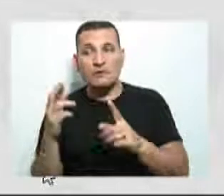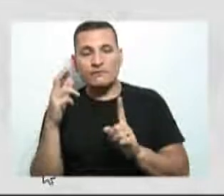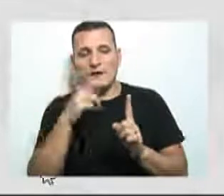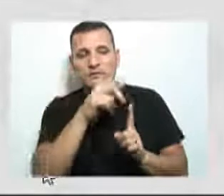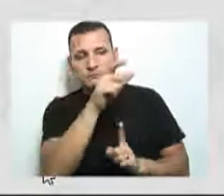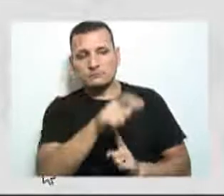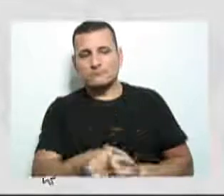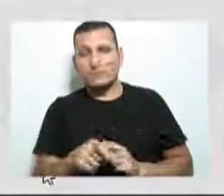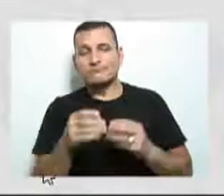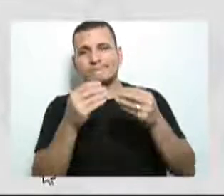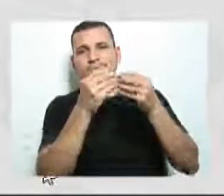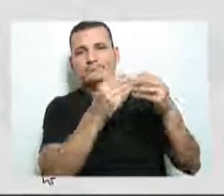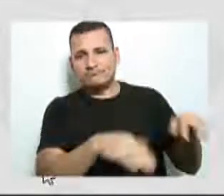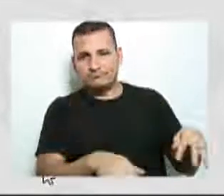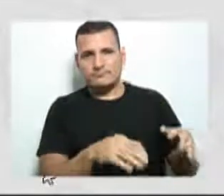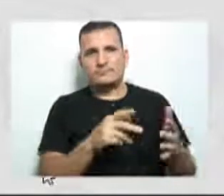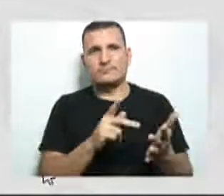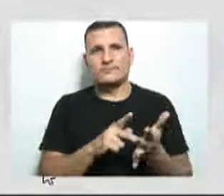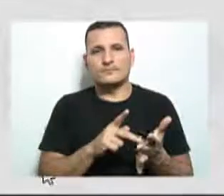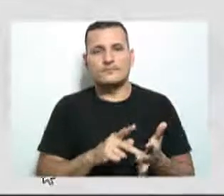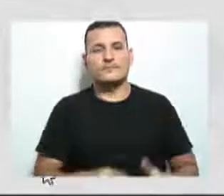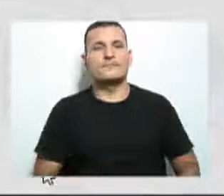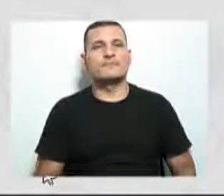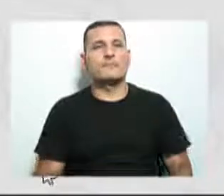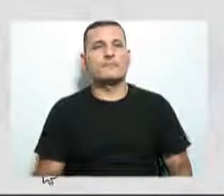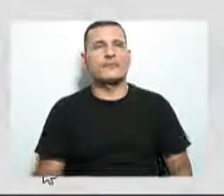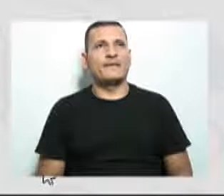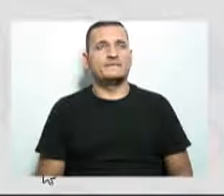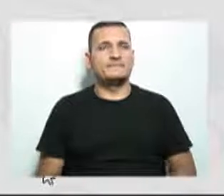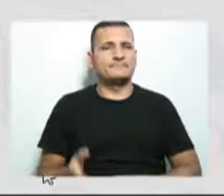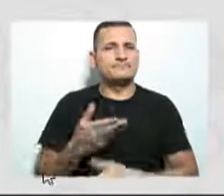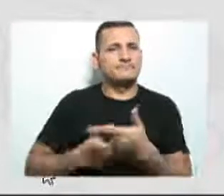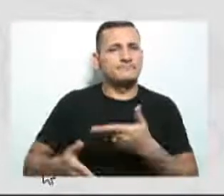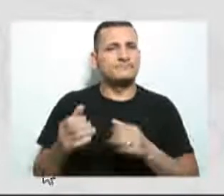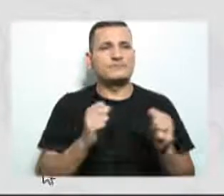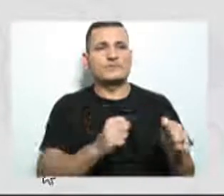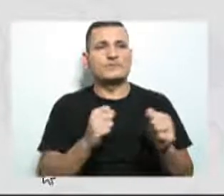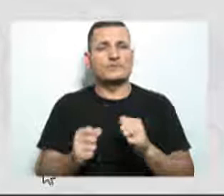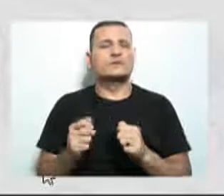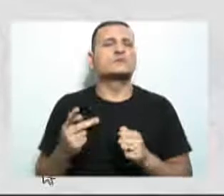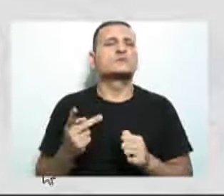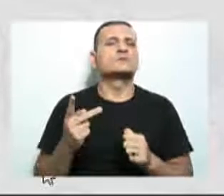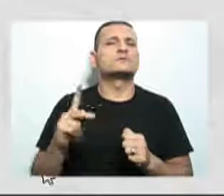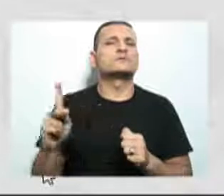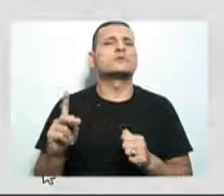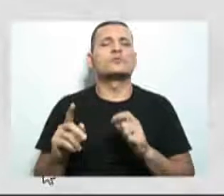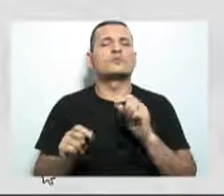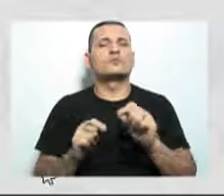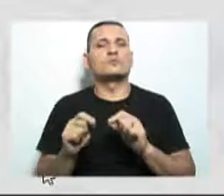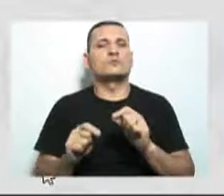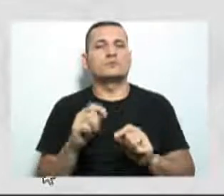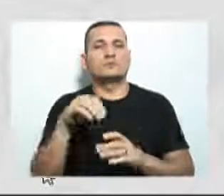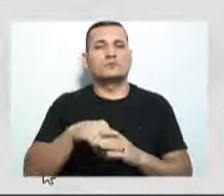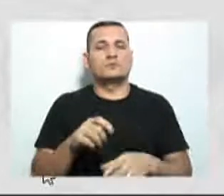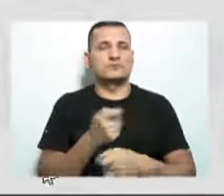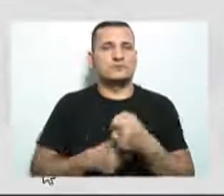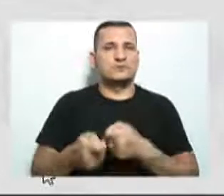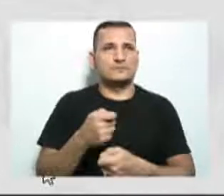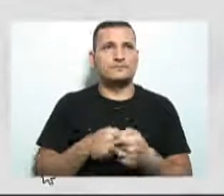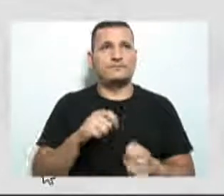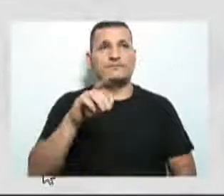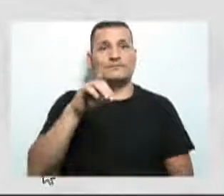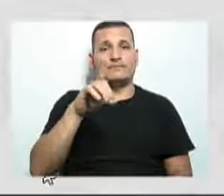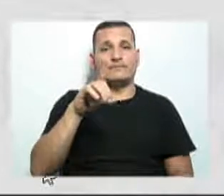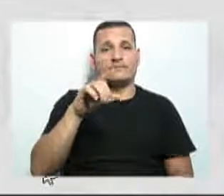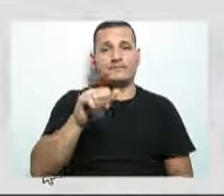prejudicial. Lembre-se disso! Gente, relações de poder e seu impacto nas negociações. Esse mesmo ator aí, o